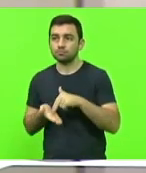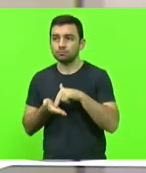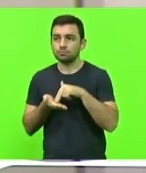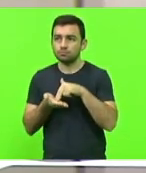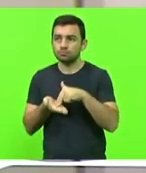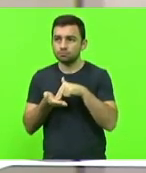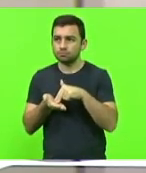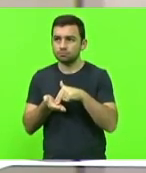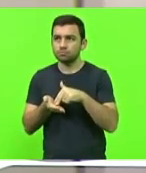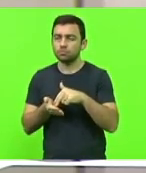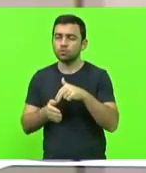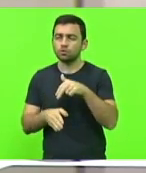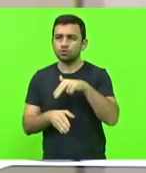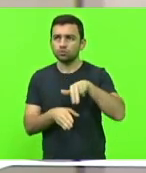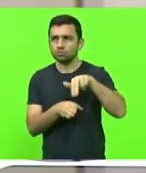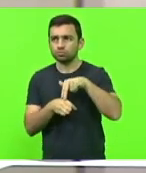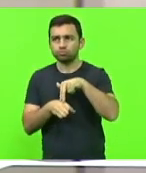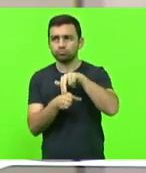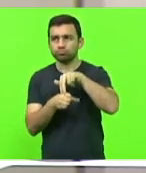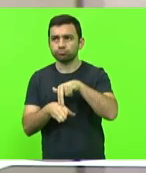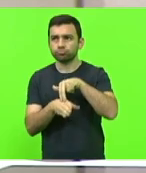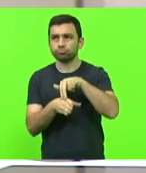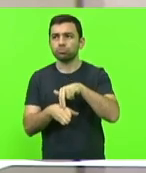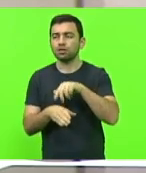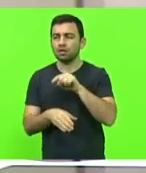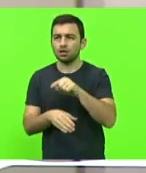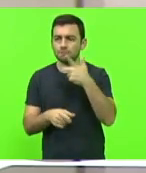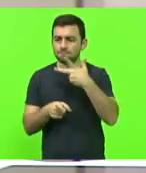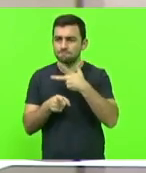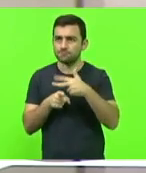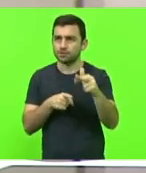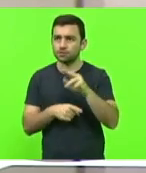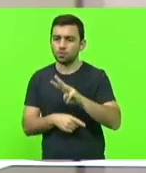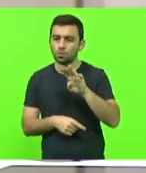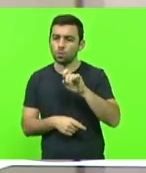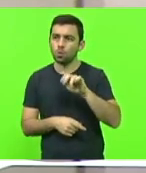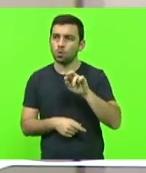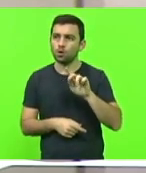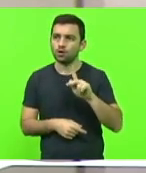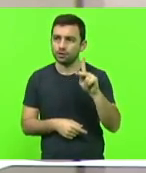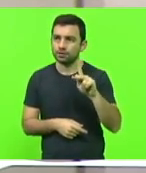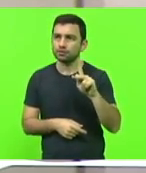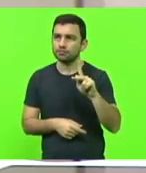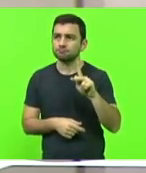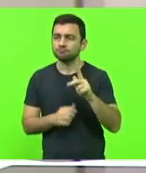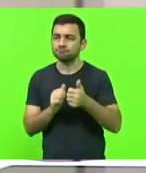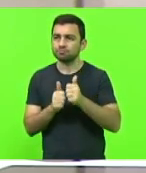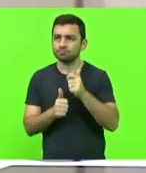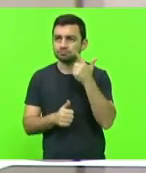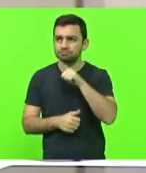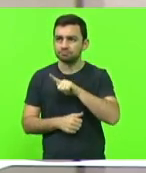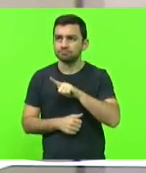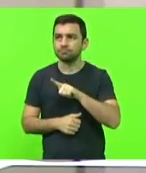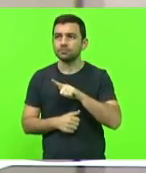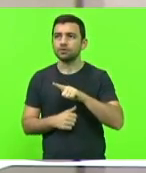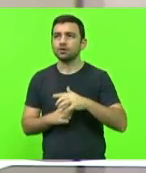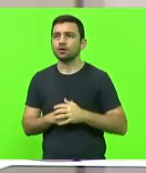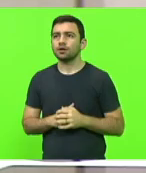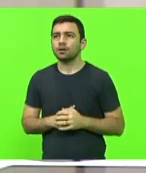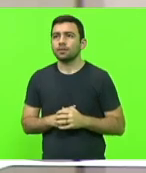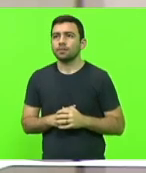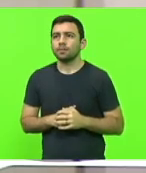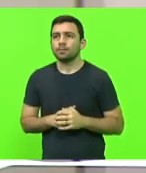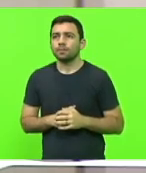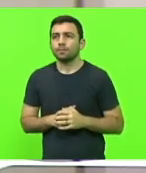Medina pela vitória do campeonato World Surf League. Não sei se é assim que